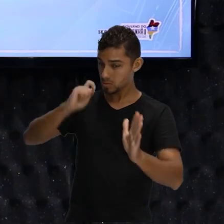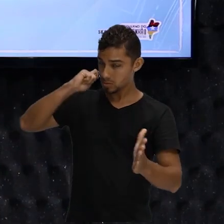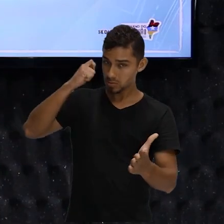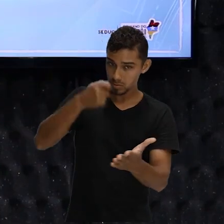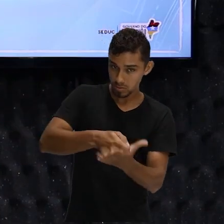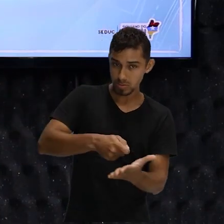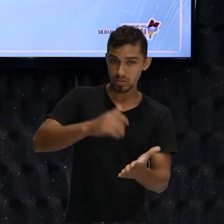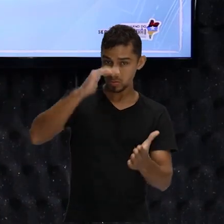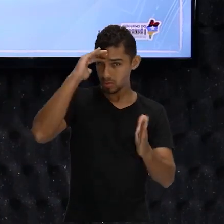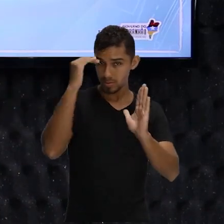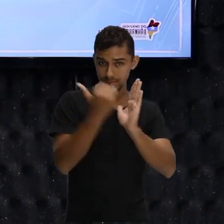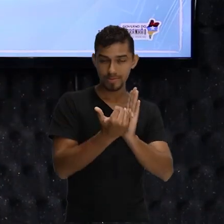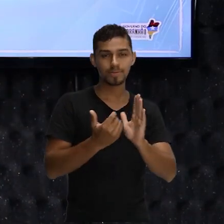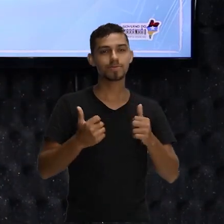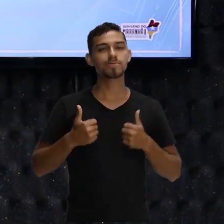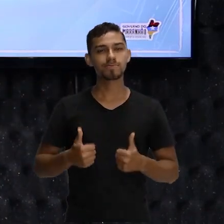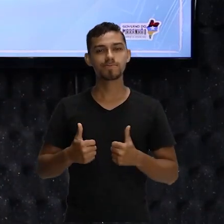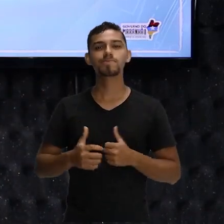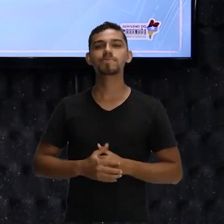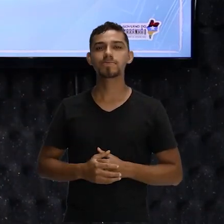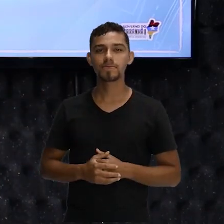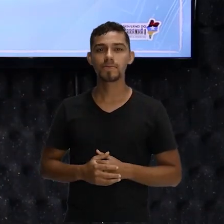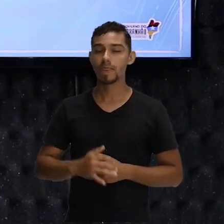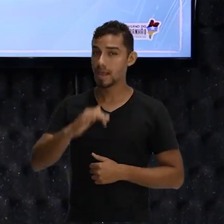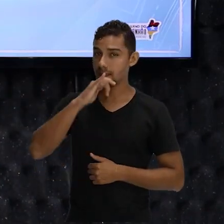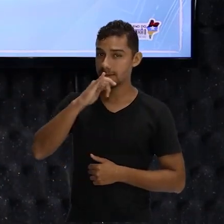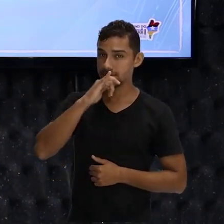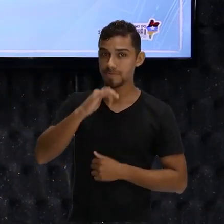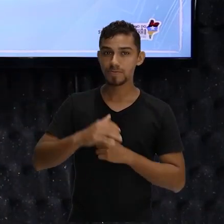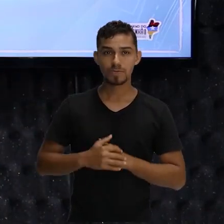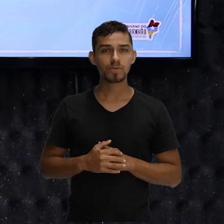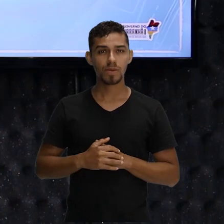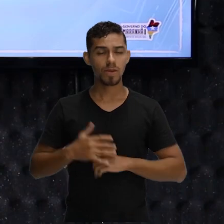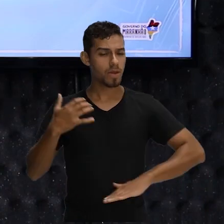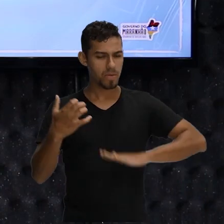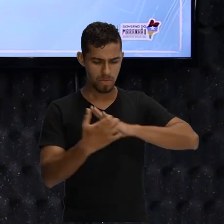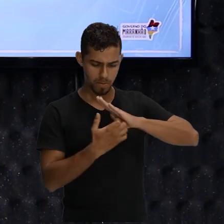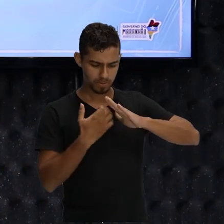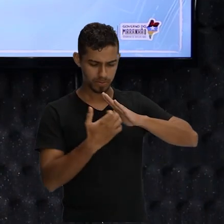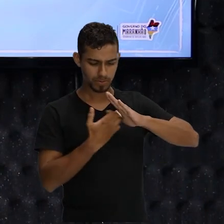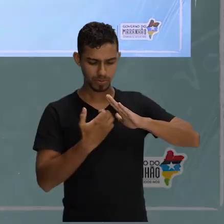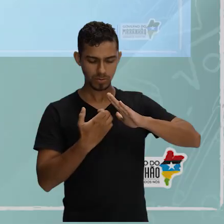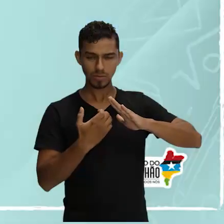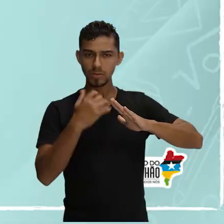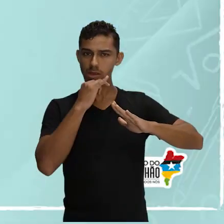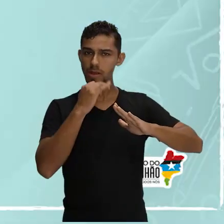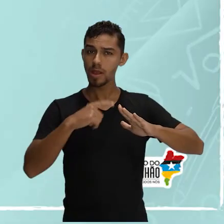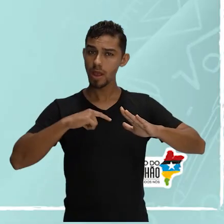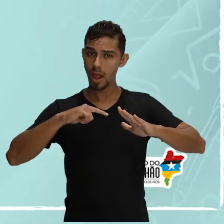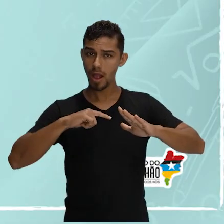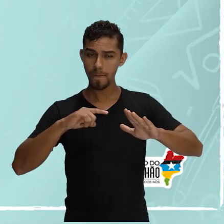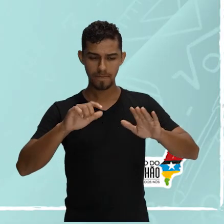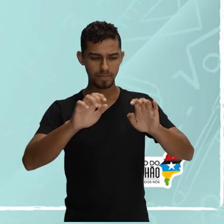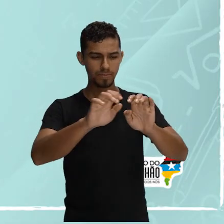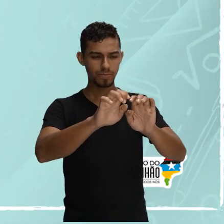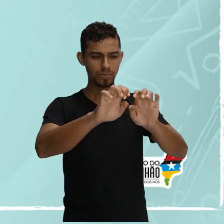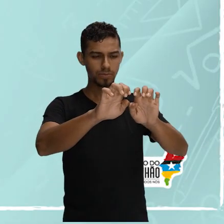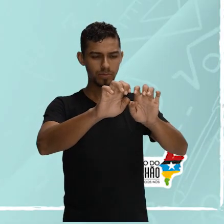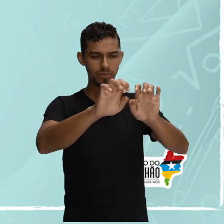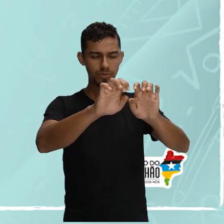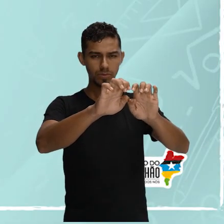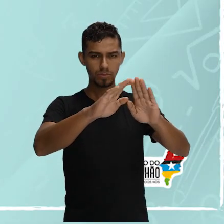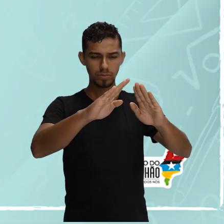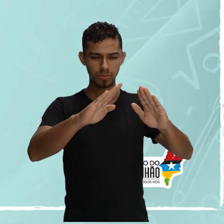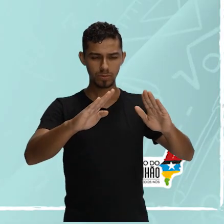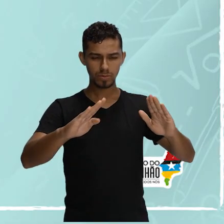Fechou? Beleza, então. Olha só. Exemplo. Em uma empresa, você tem ali uma estrutura de